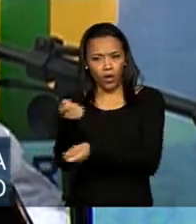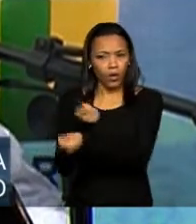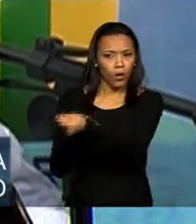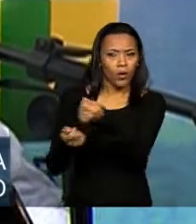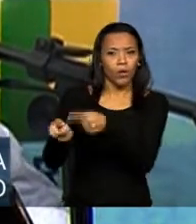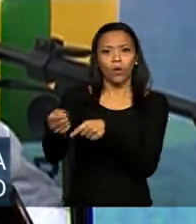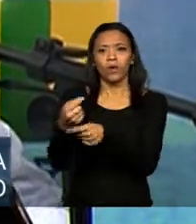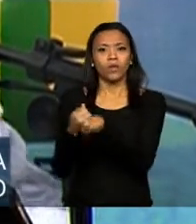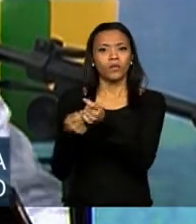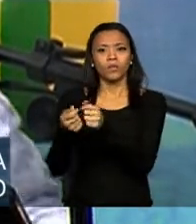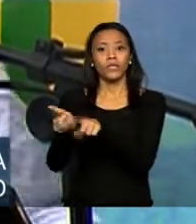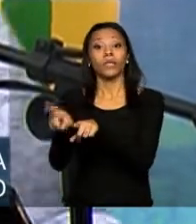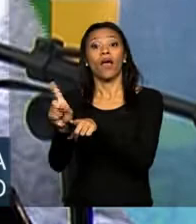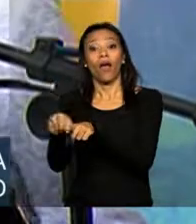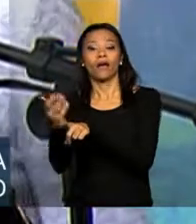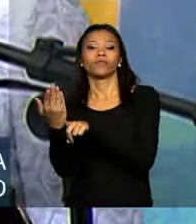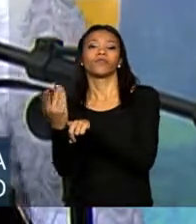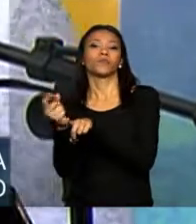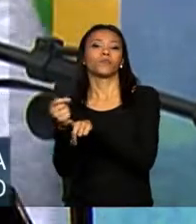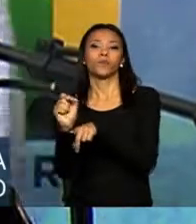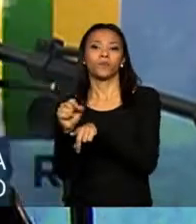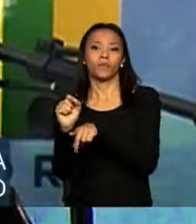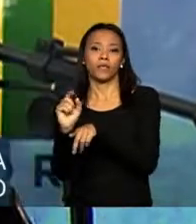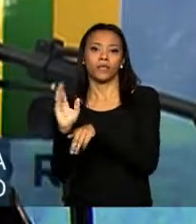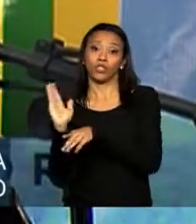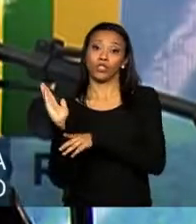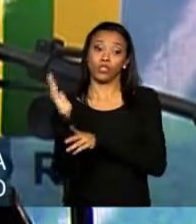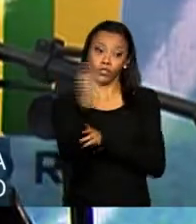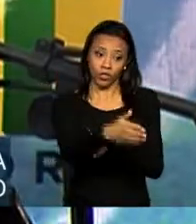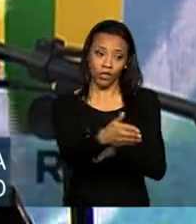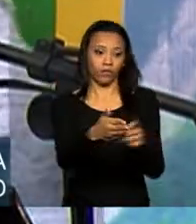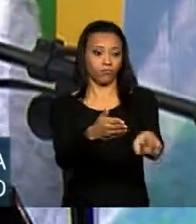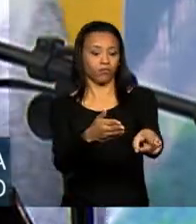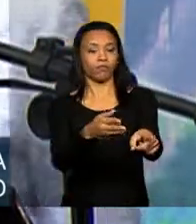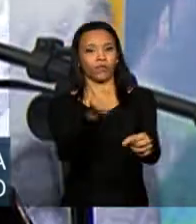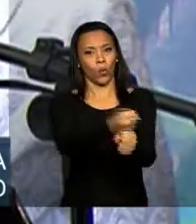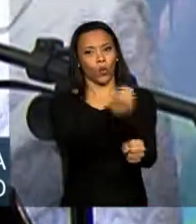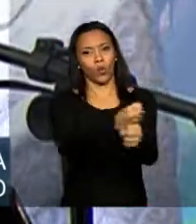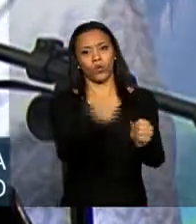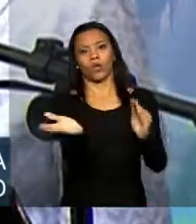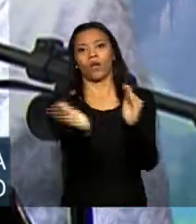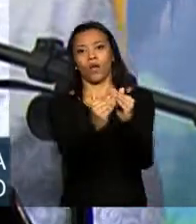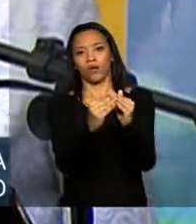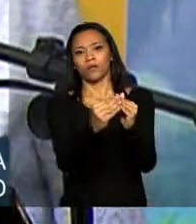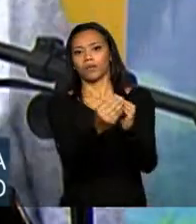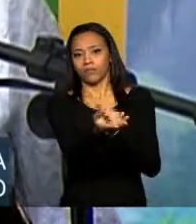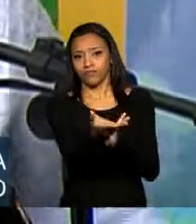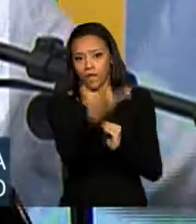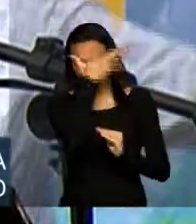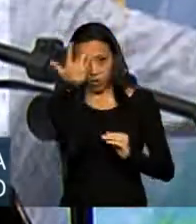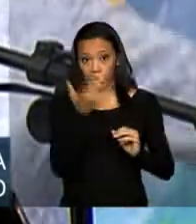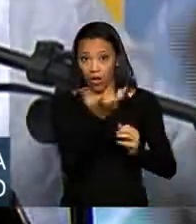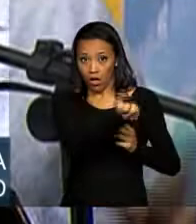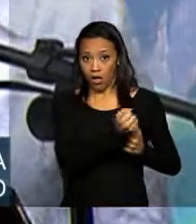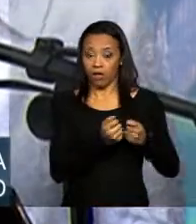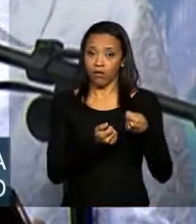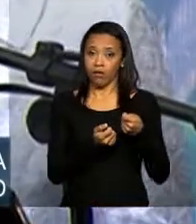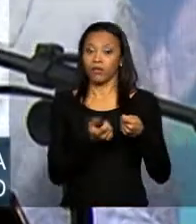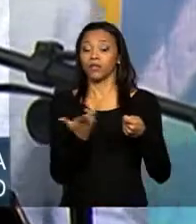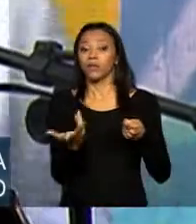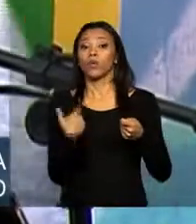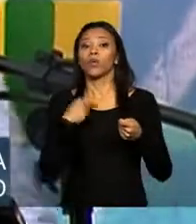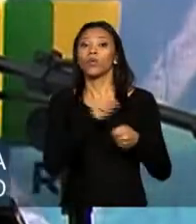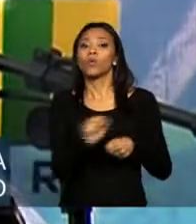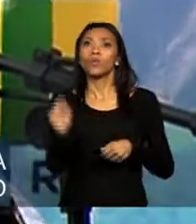faz diretamente para aquele que vai receber a casa os governos estaduais e as